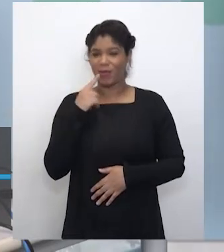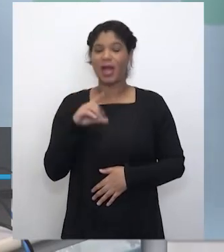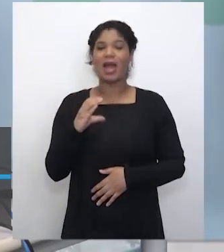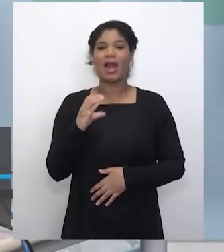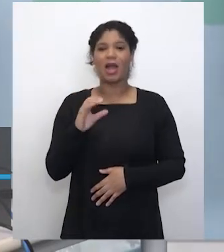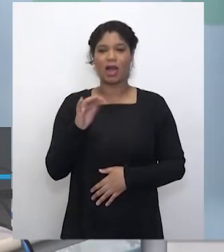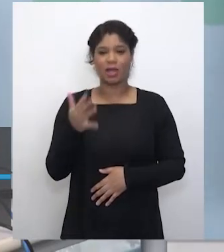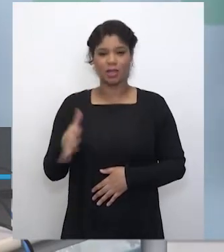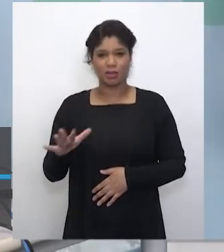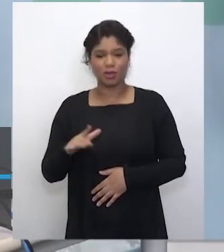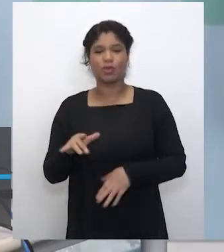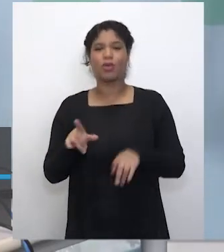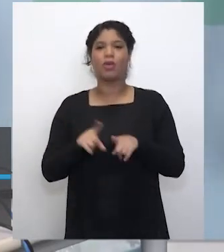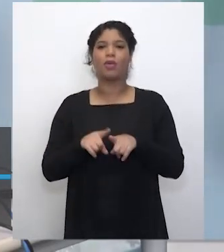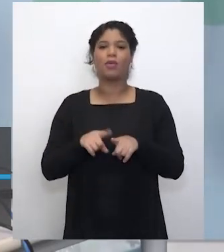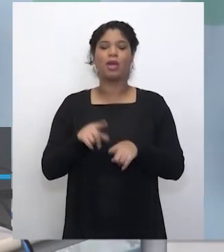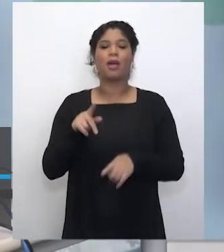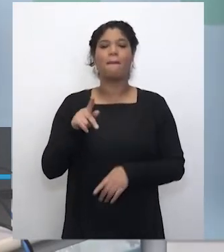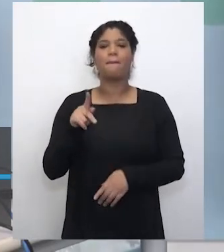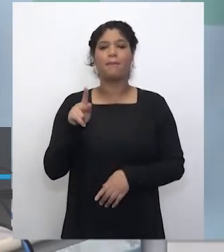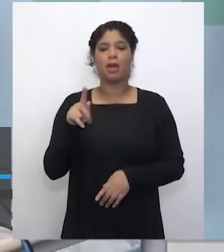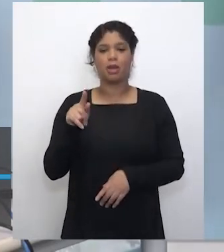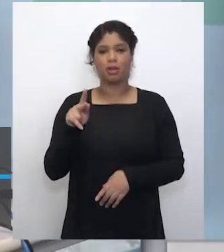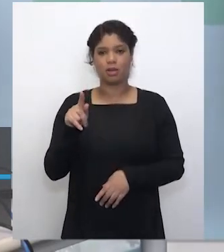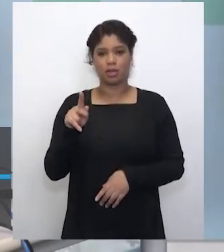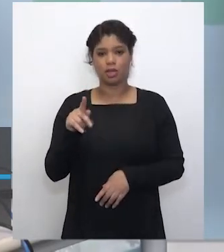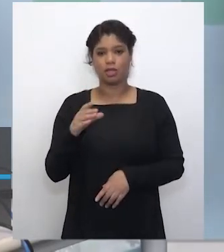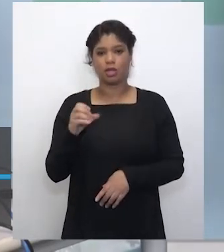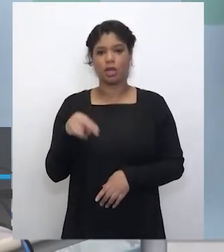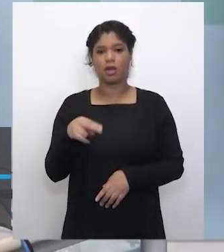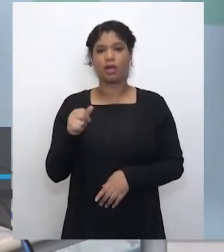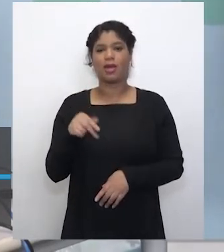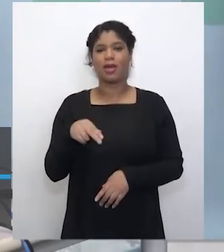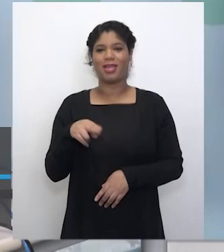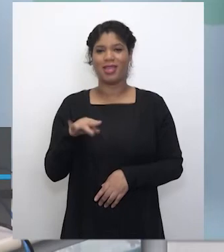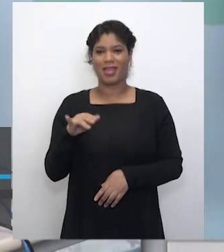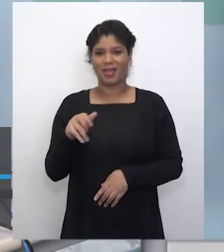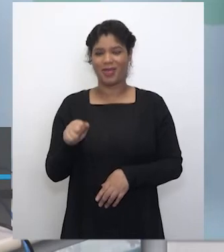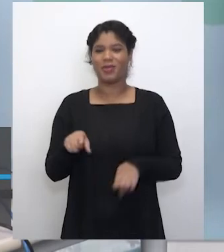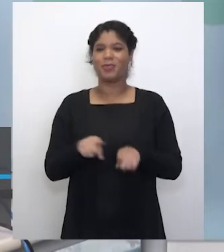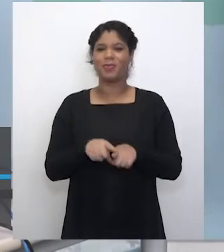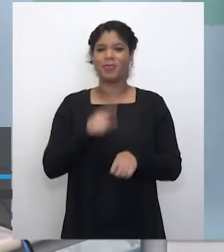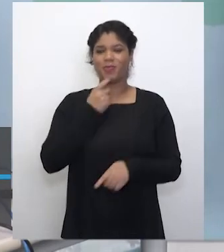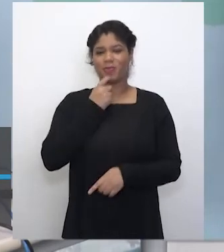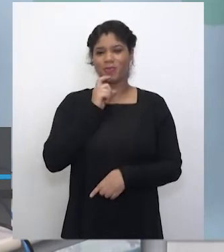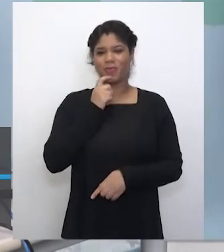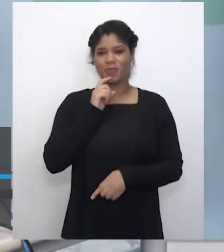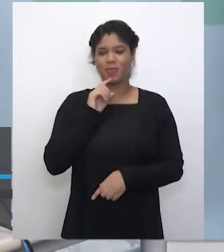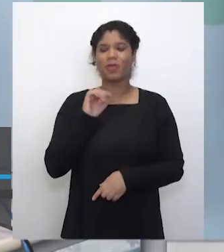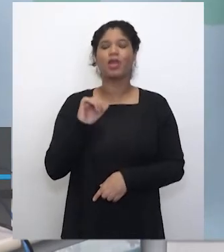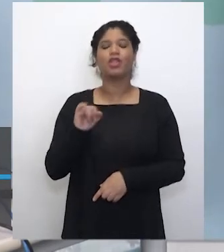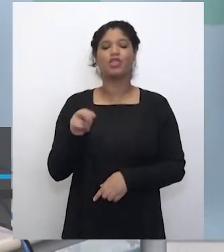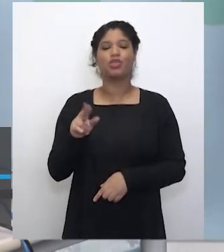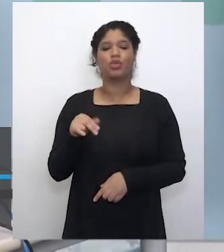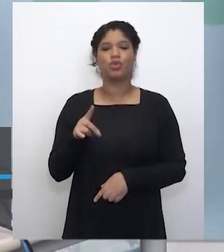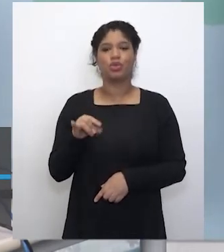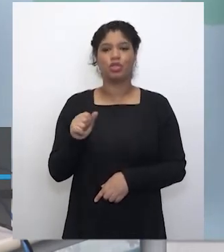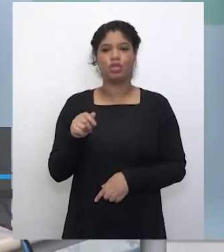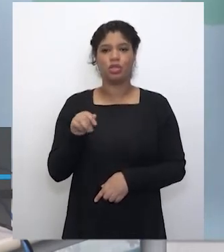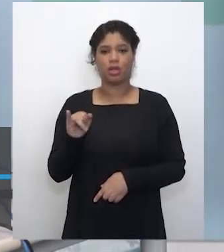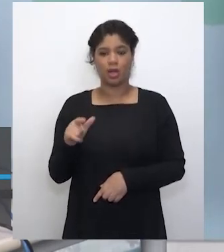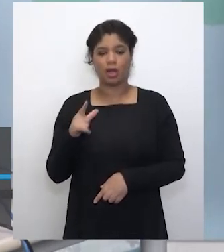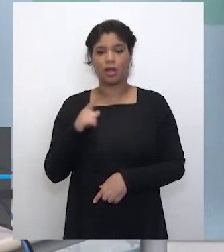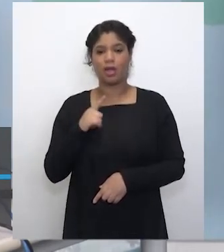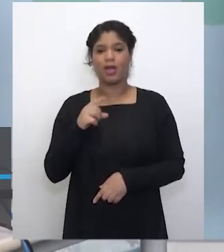Caraguatatuba, Praia Grande, Cananéia. E um pouquinho do pessoal de interior também? Sim, Campinas, Jundiaí, Jarinu, Jaú, Monte